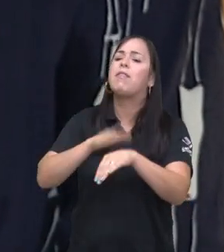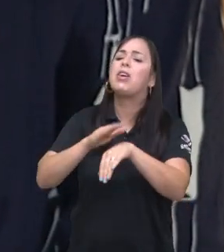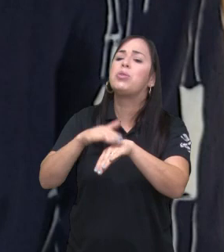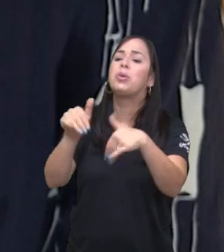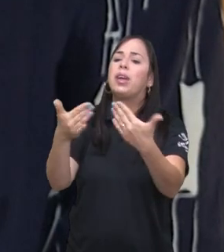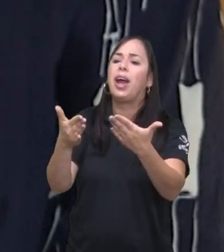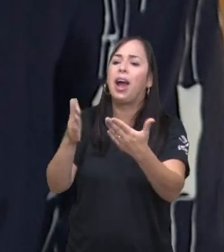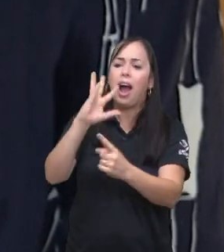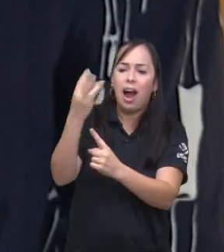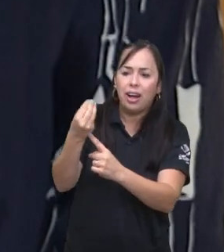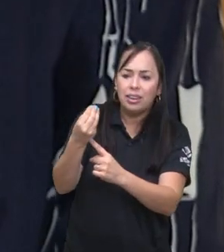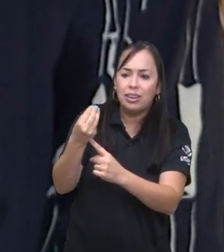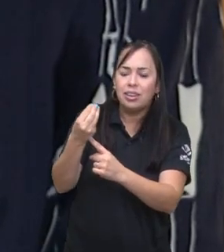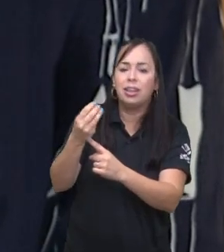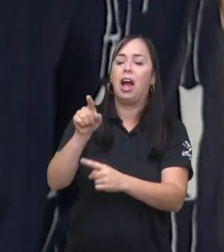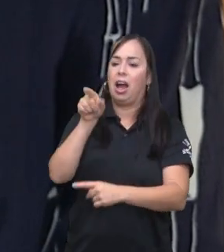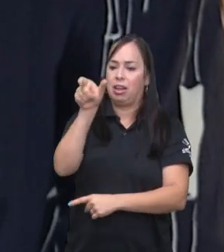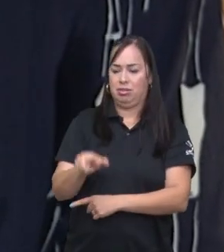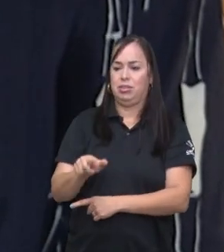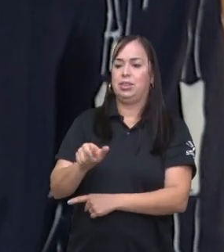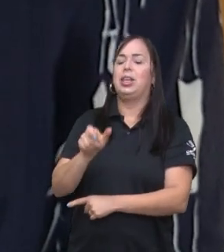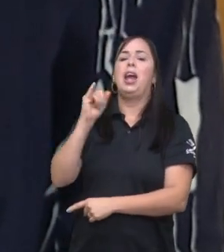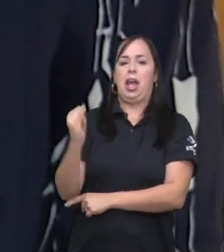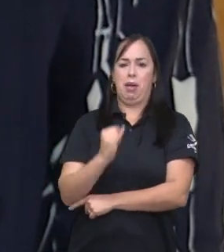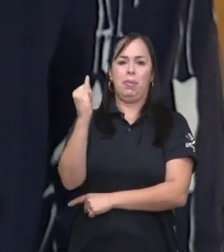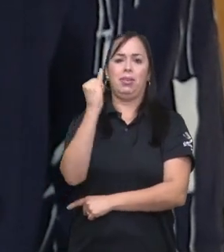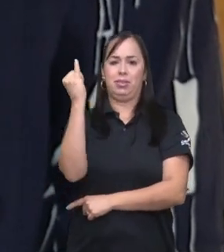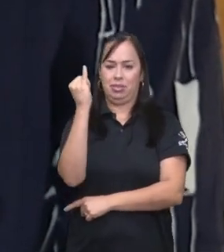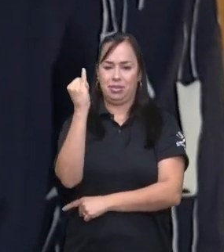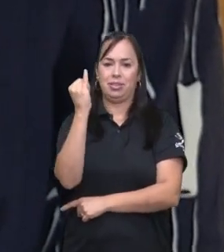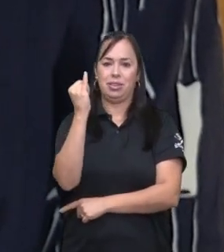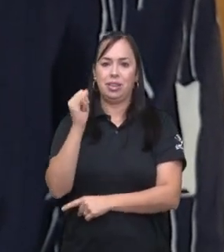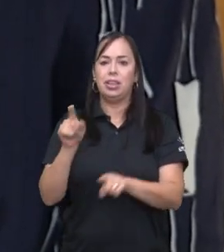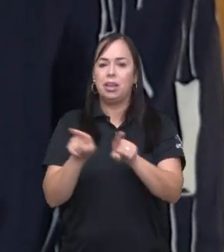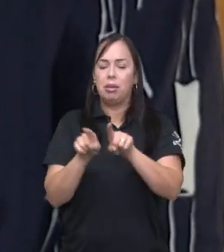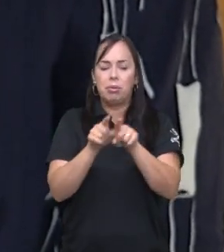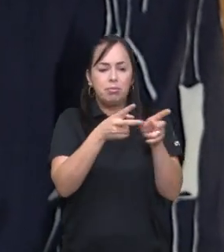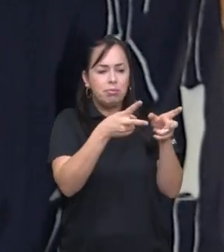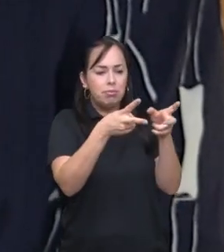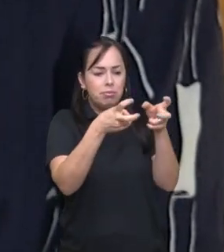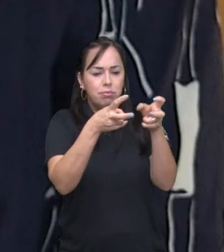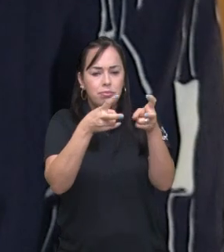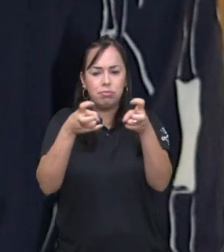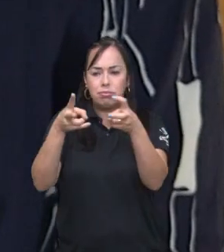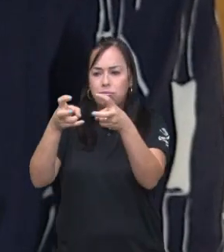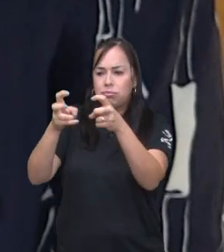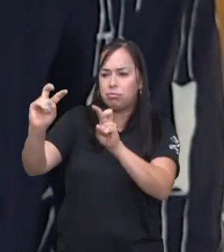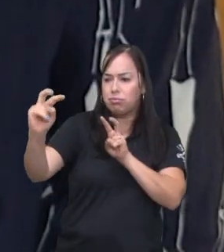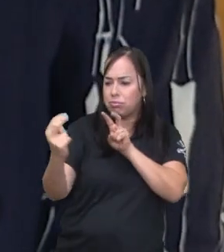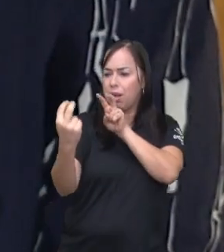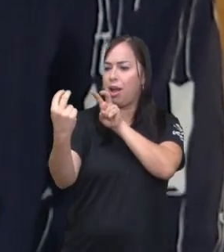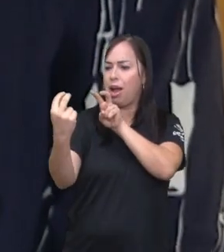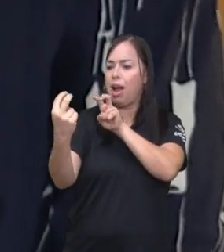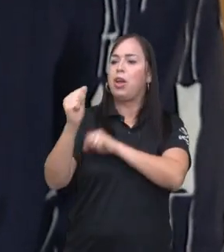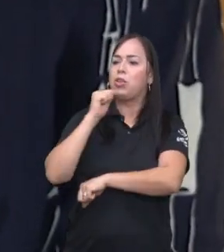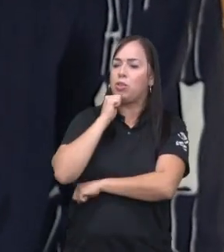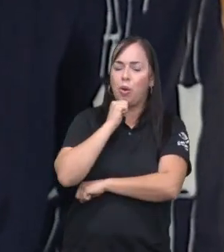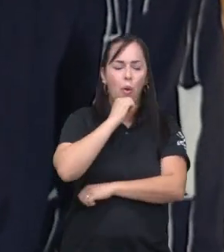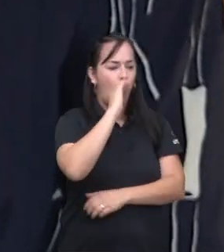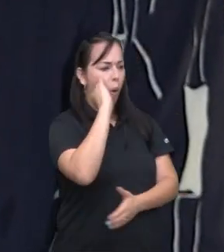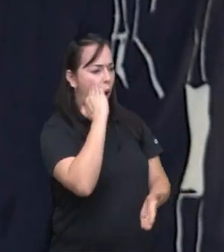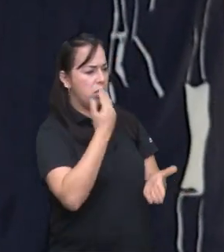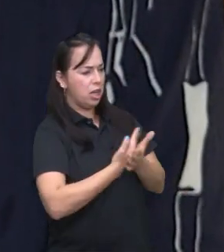arte, eu estou dizendo, você é importante. E o quanto é importante a gente perceber nos olhos das pessoas: olha, o cara acreditou na